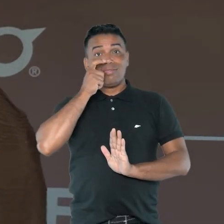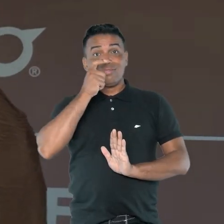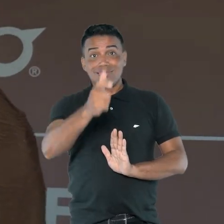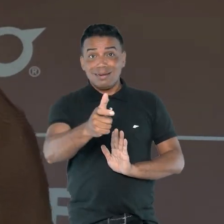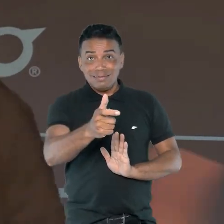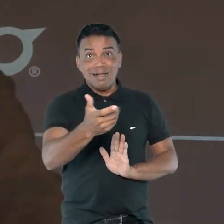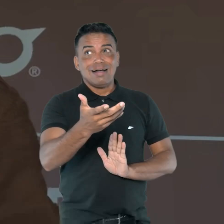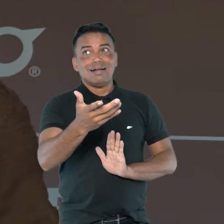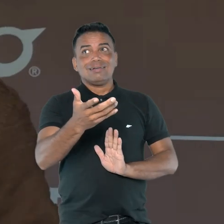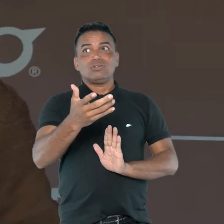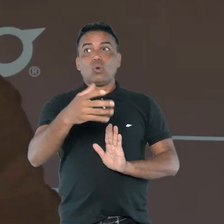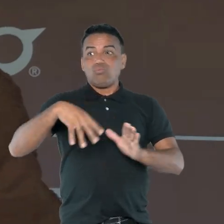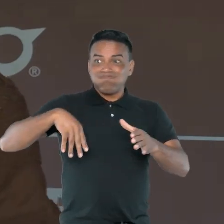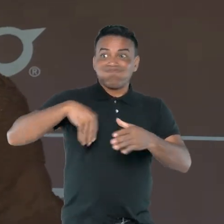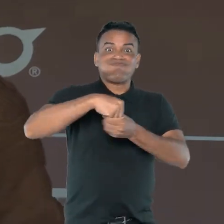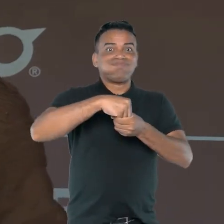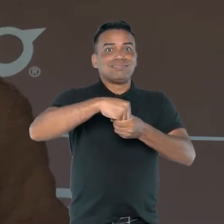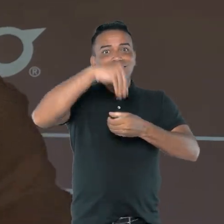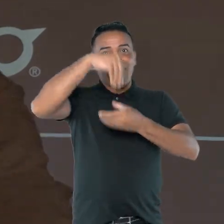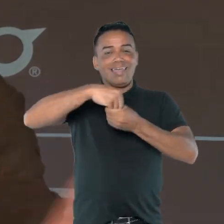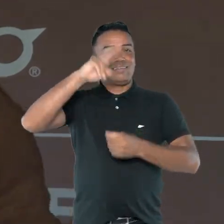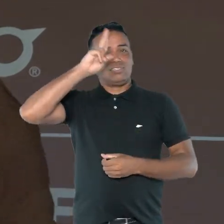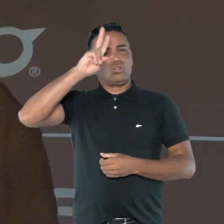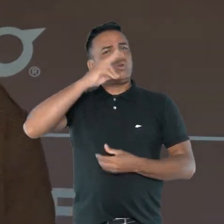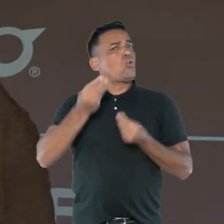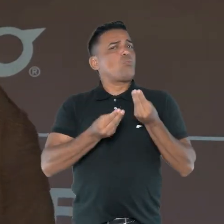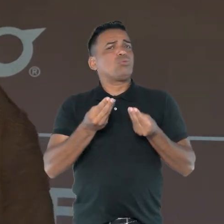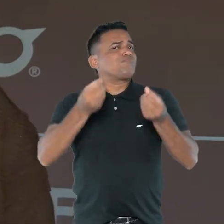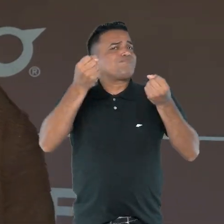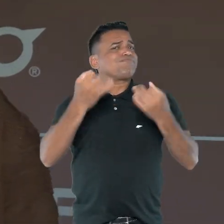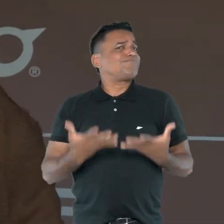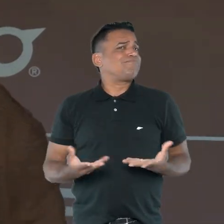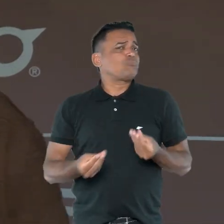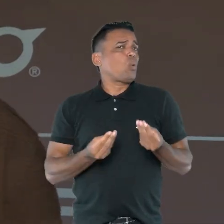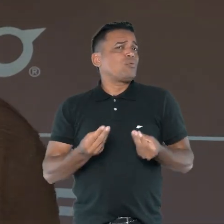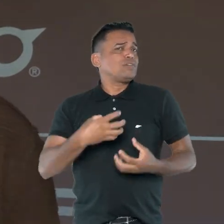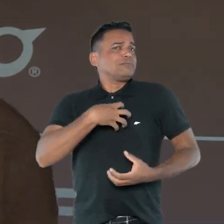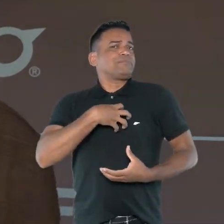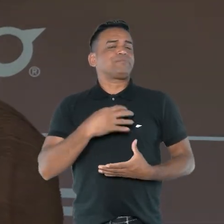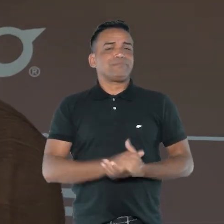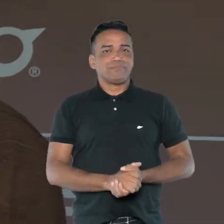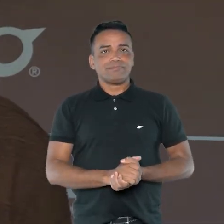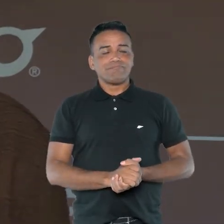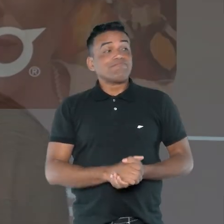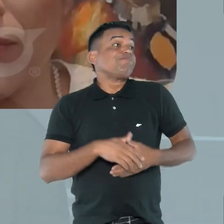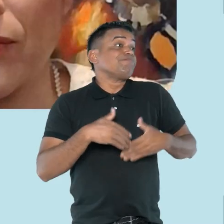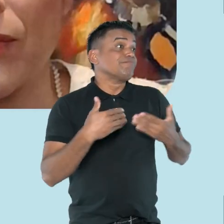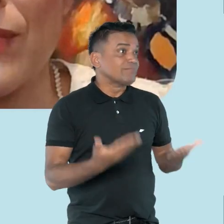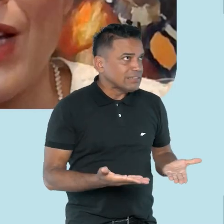inteiro para o leitor mais interessado ou para o leitor mais envolvido. Como foi para você isso?